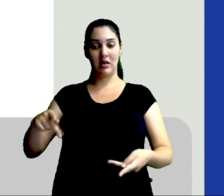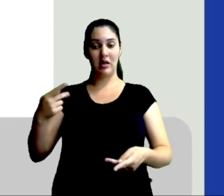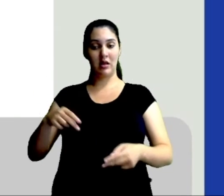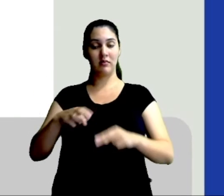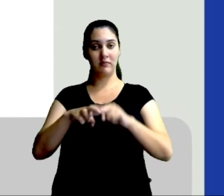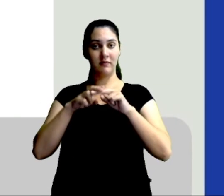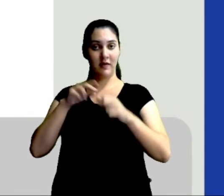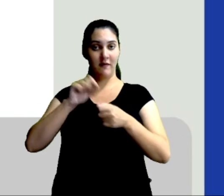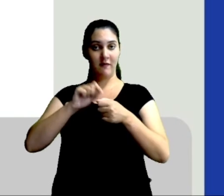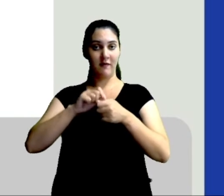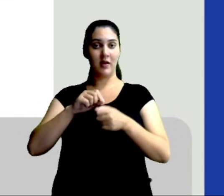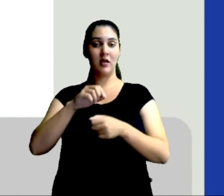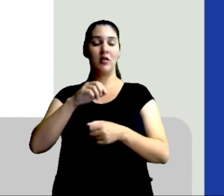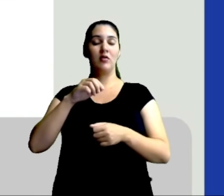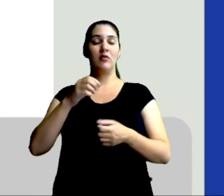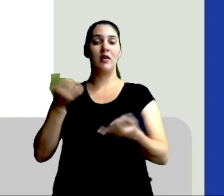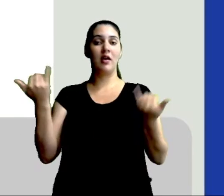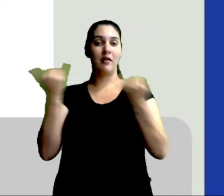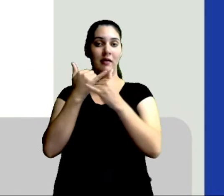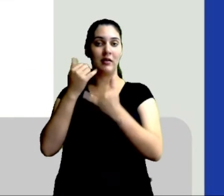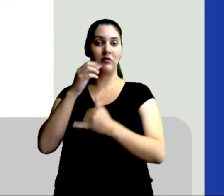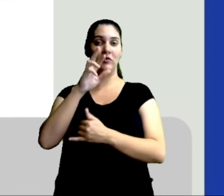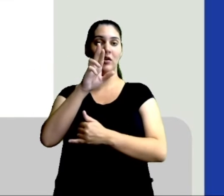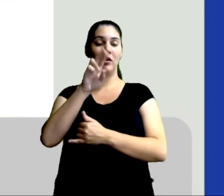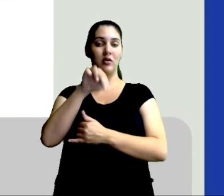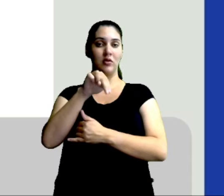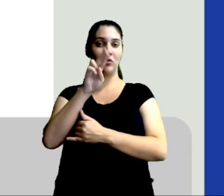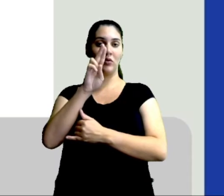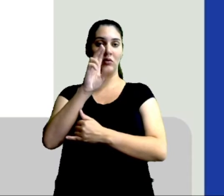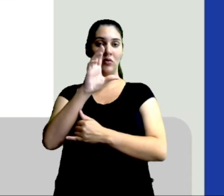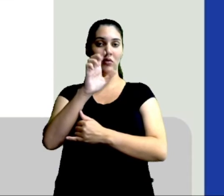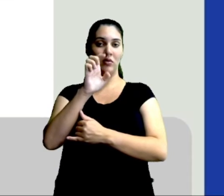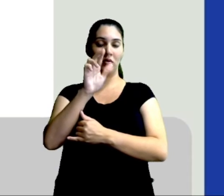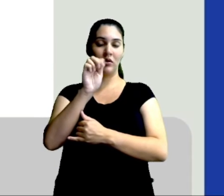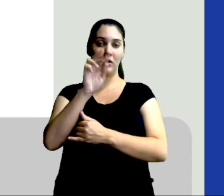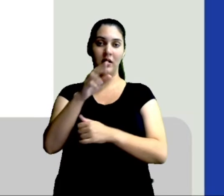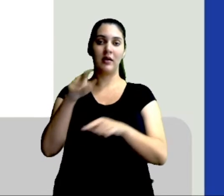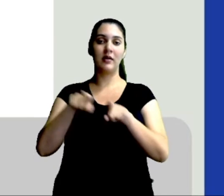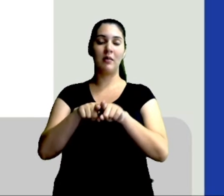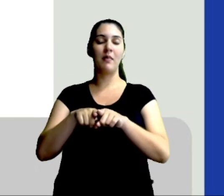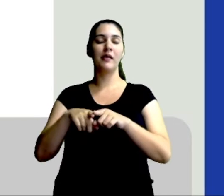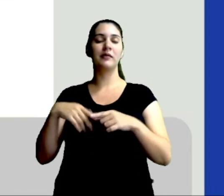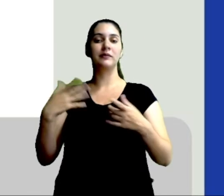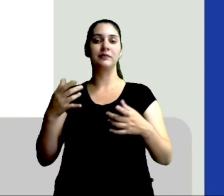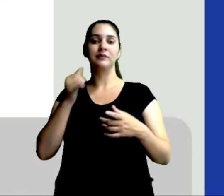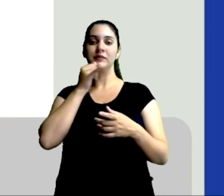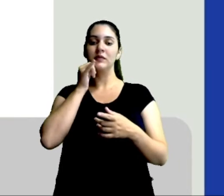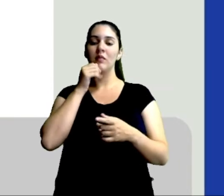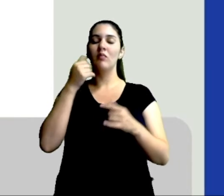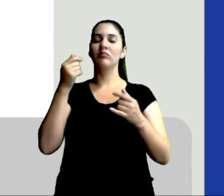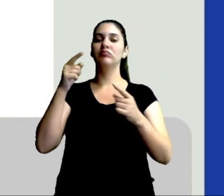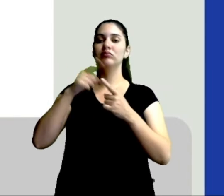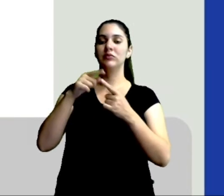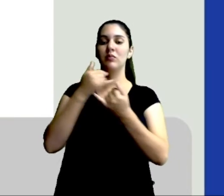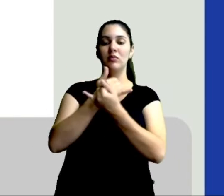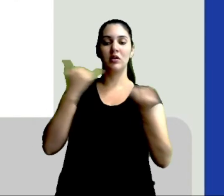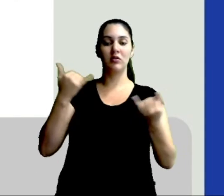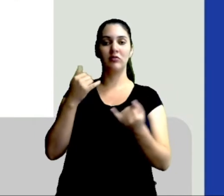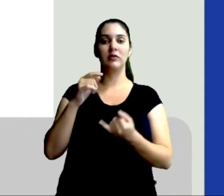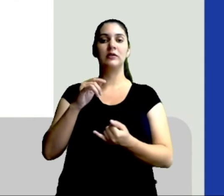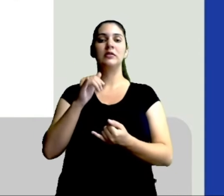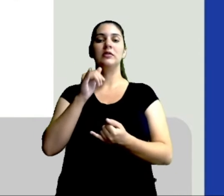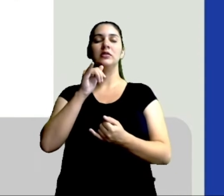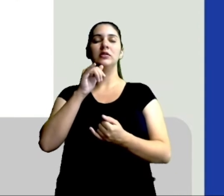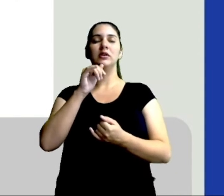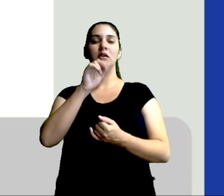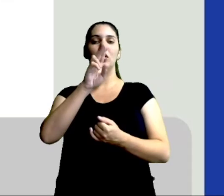nuclear e as bombas de radioatividade. A gente está falando de mais um tipo de fonte de energia não renovável, tá certo? Que é o